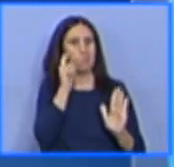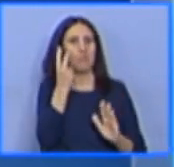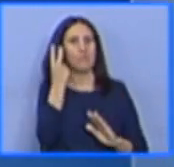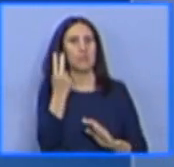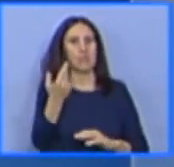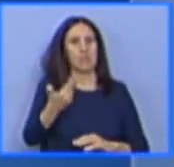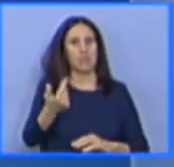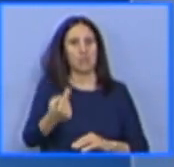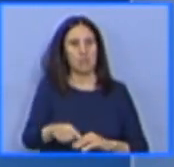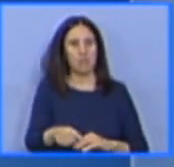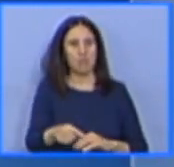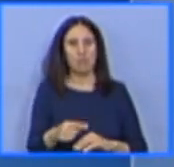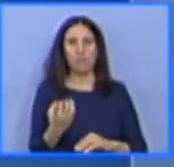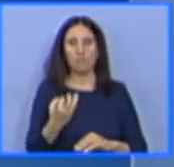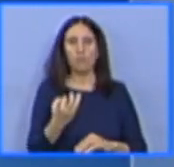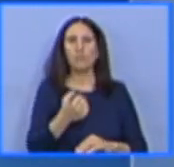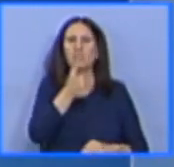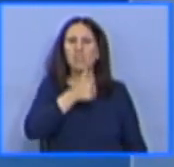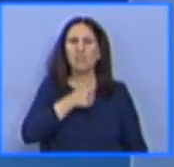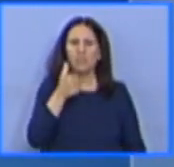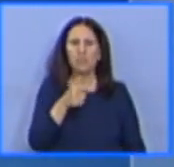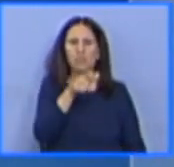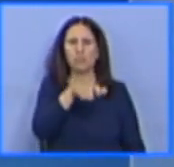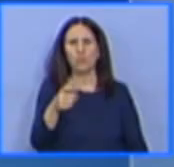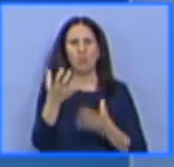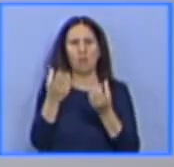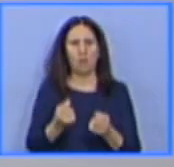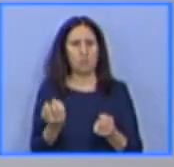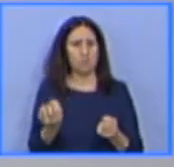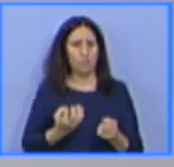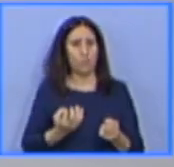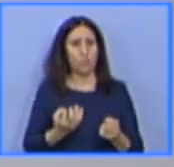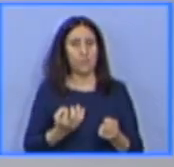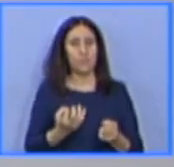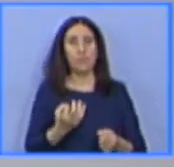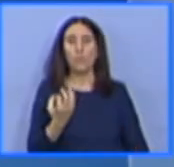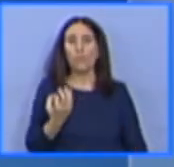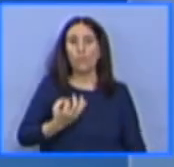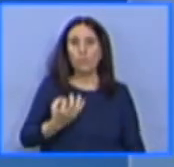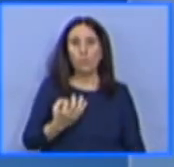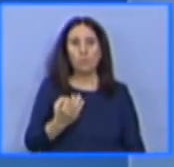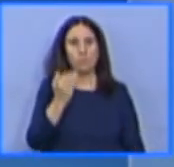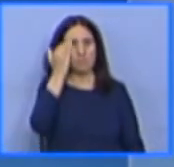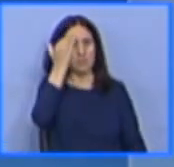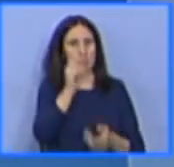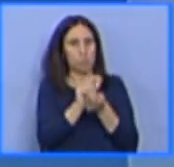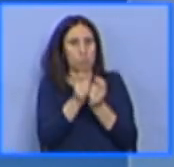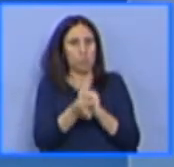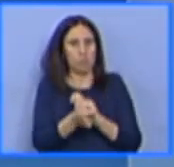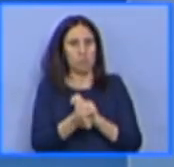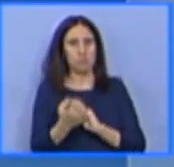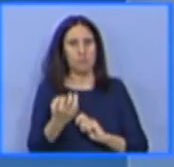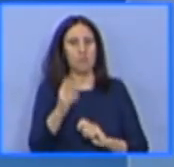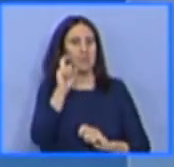vida importou o sacrifício de muitas e muitas pessoas. Importou a mudança de mentalidades no sentido